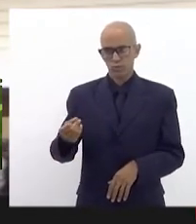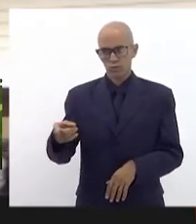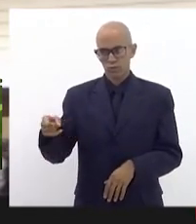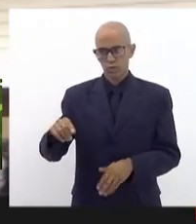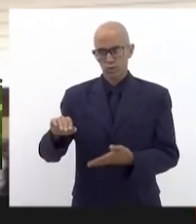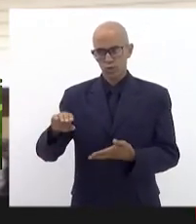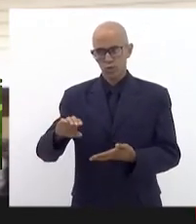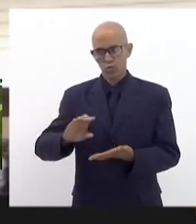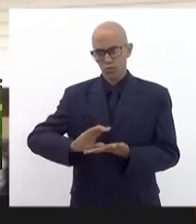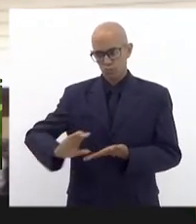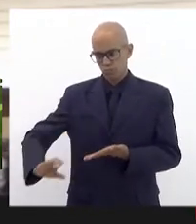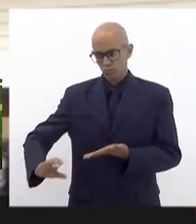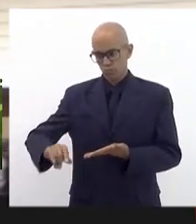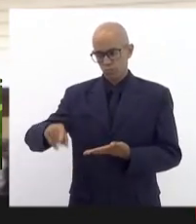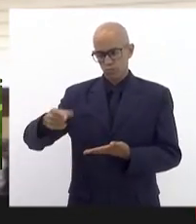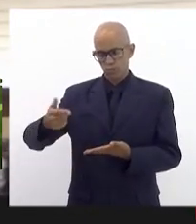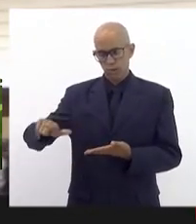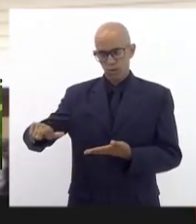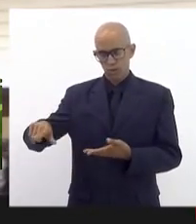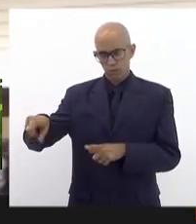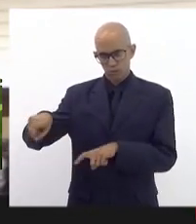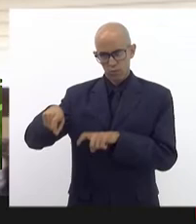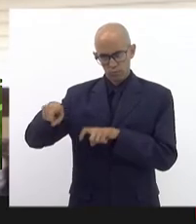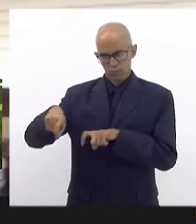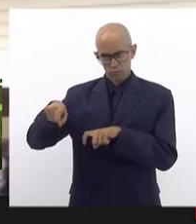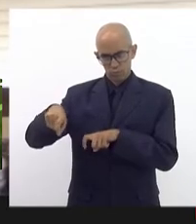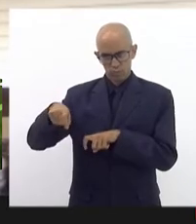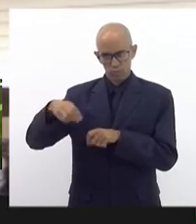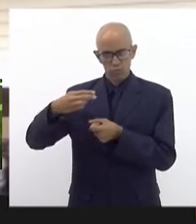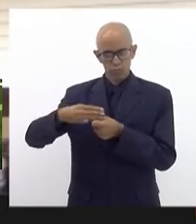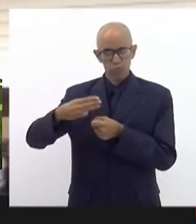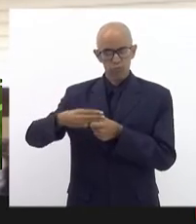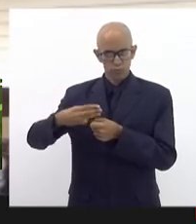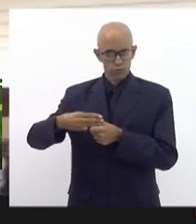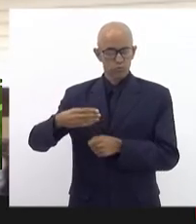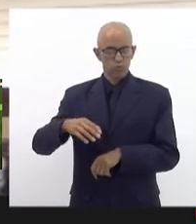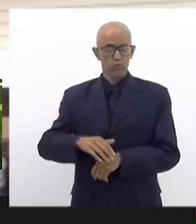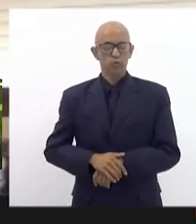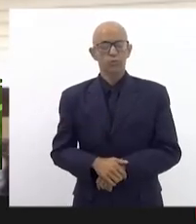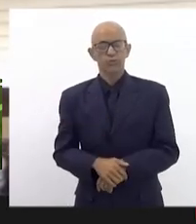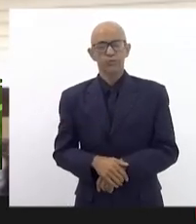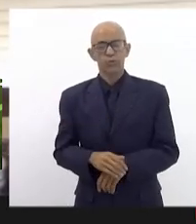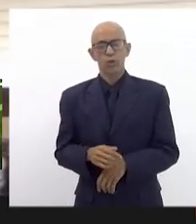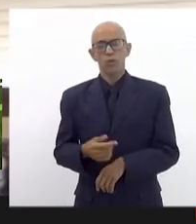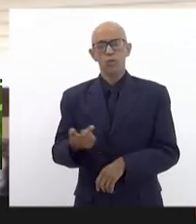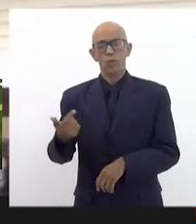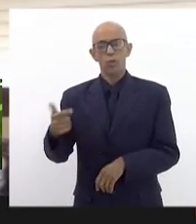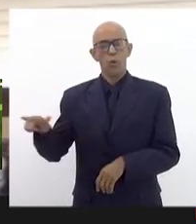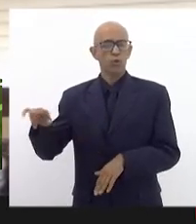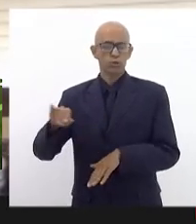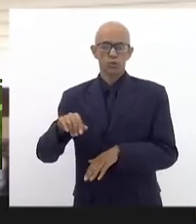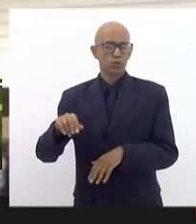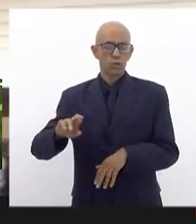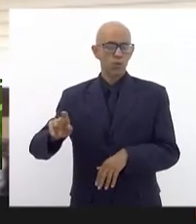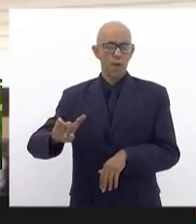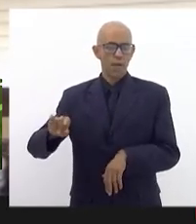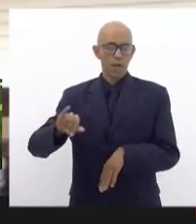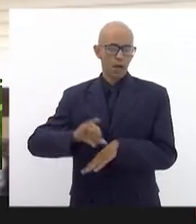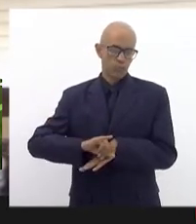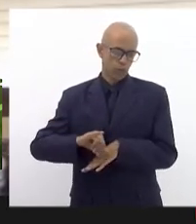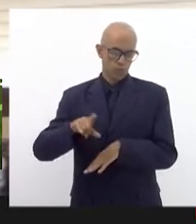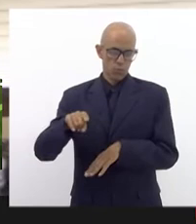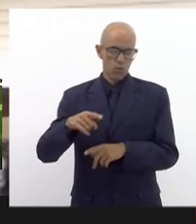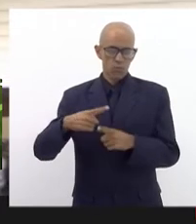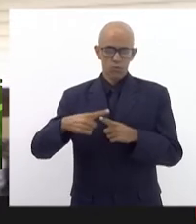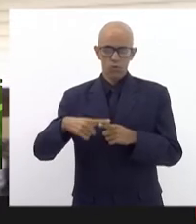recursos serem aplicados fora do município do Rio de Janeiro. O município, obviamente, tem uma concentração,